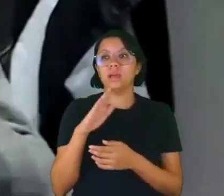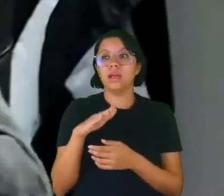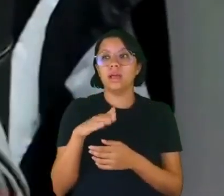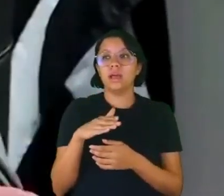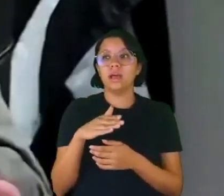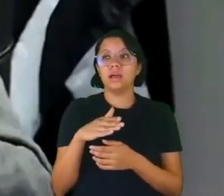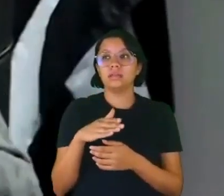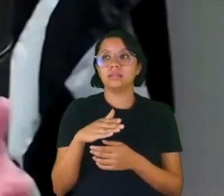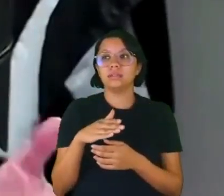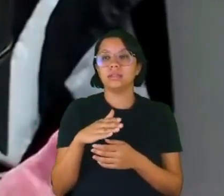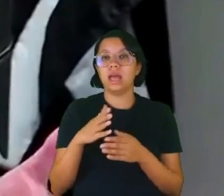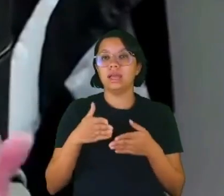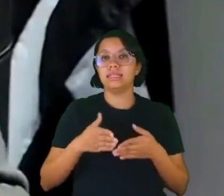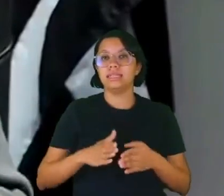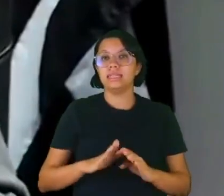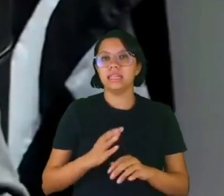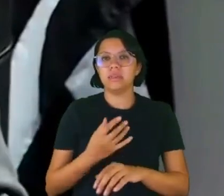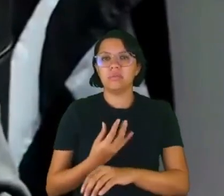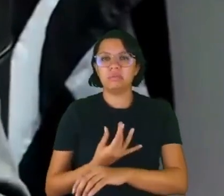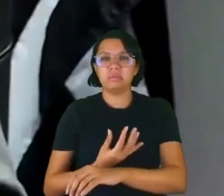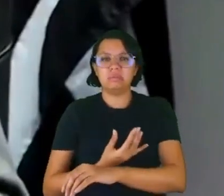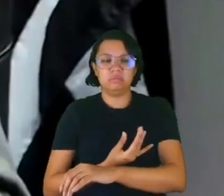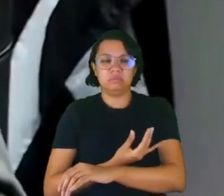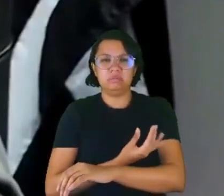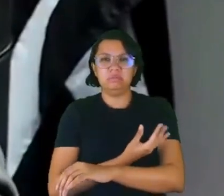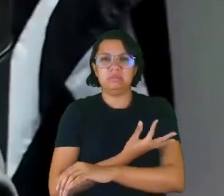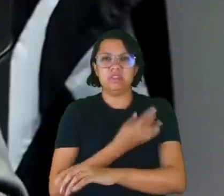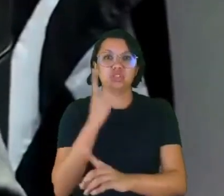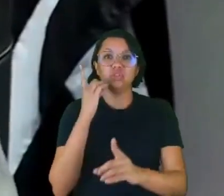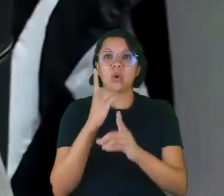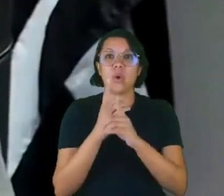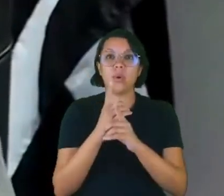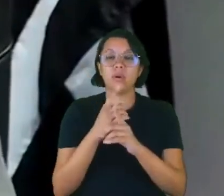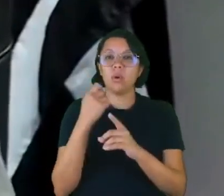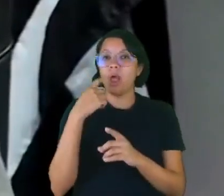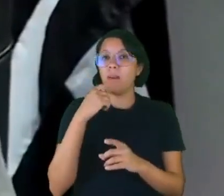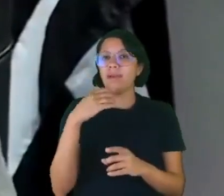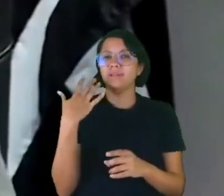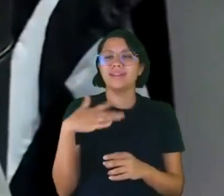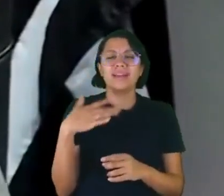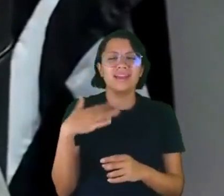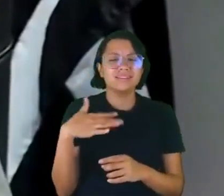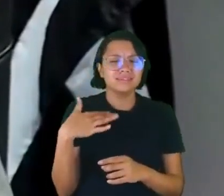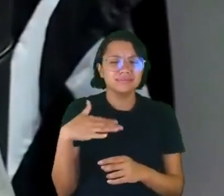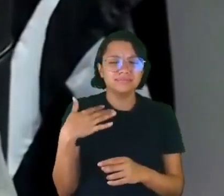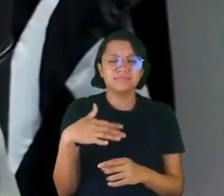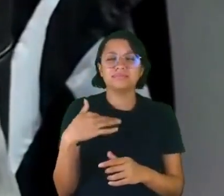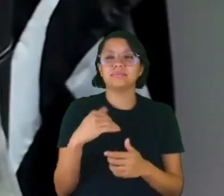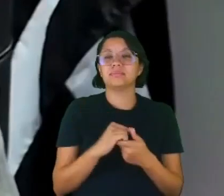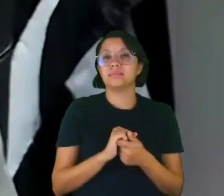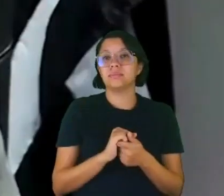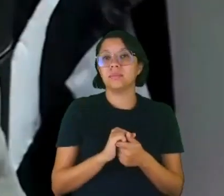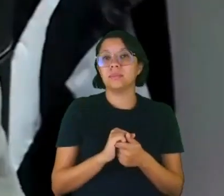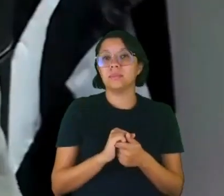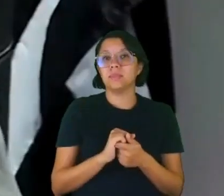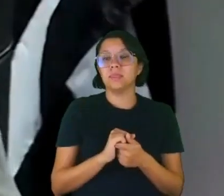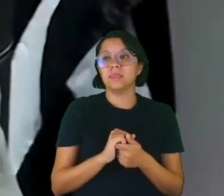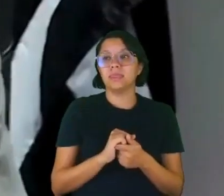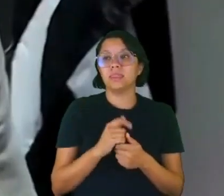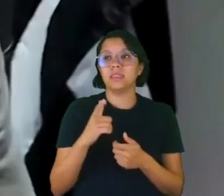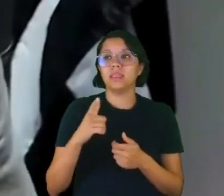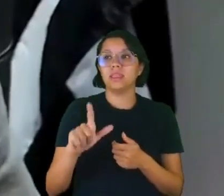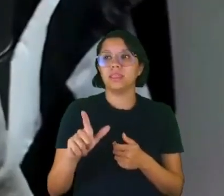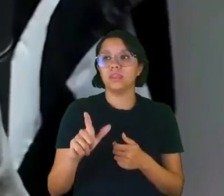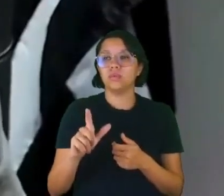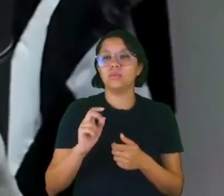uma queimadura pelo corpo todo, um caso, e descobriram um remédio caríssimo, caríssimo. E outro da implantação de córnea,